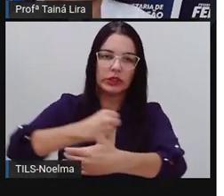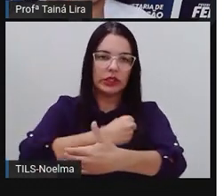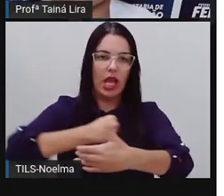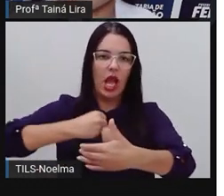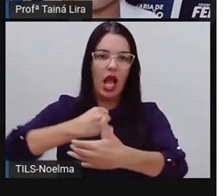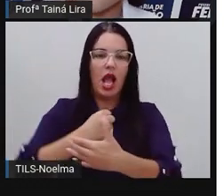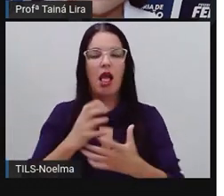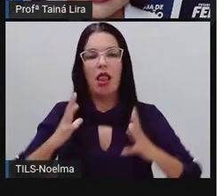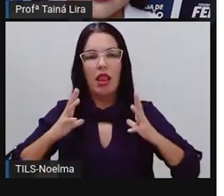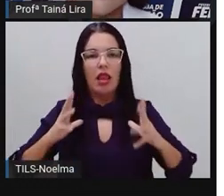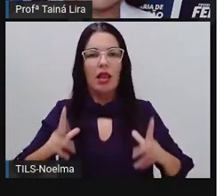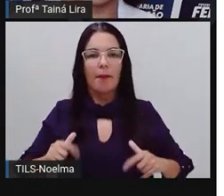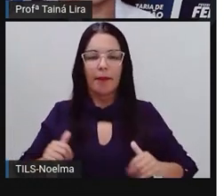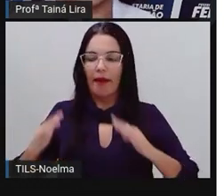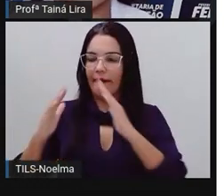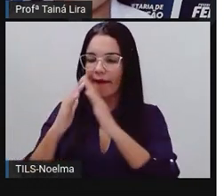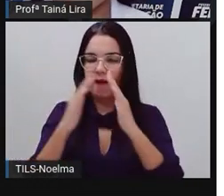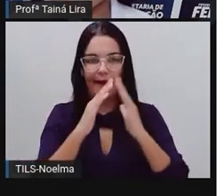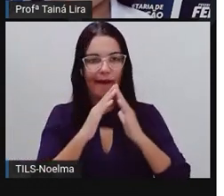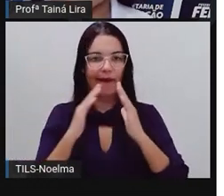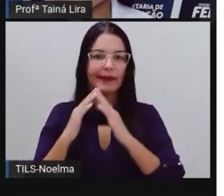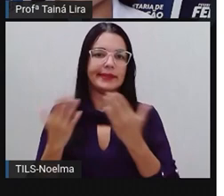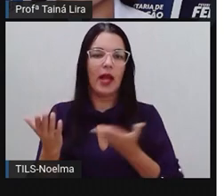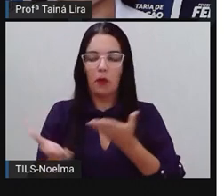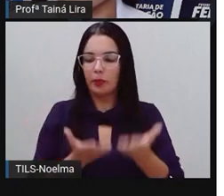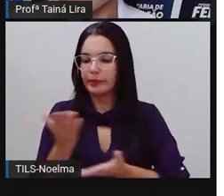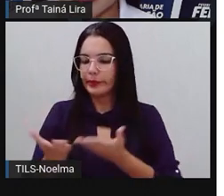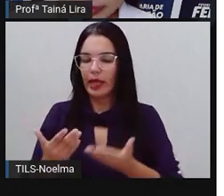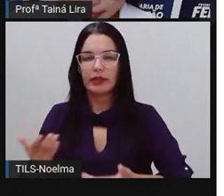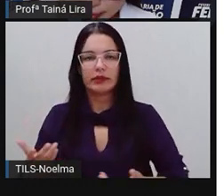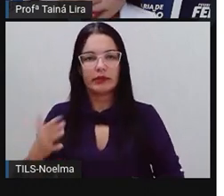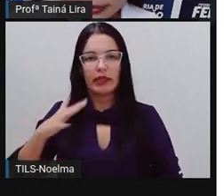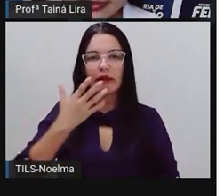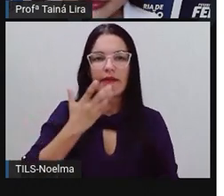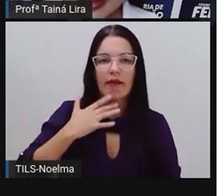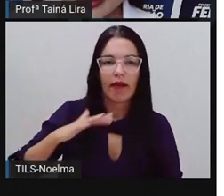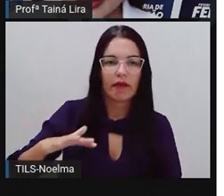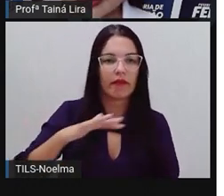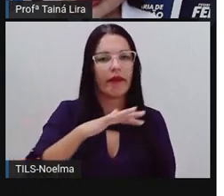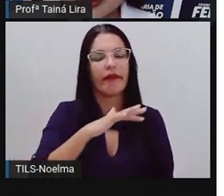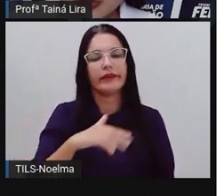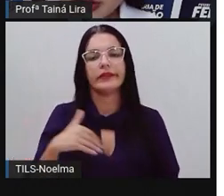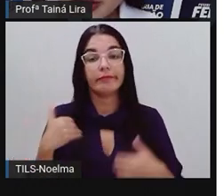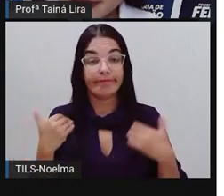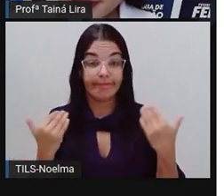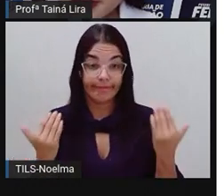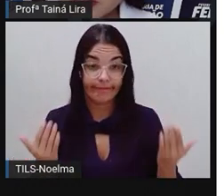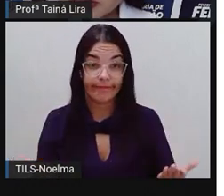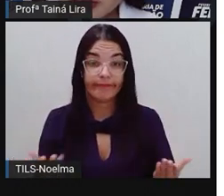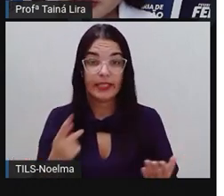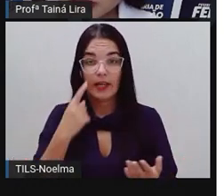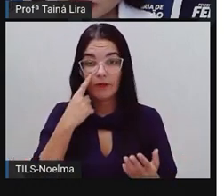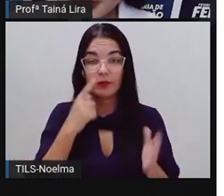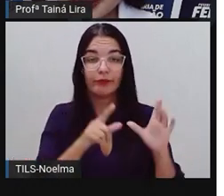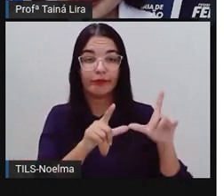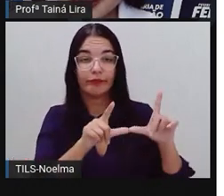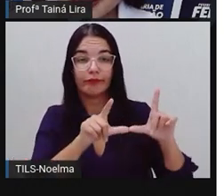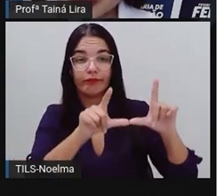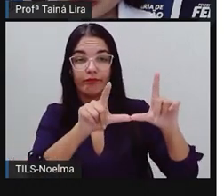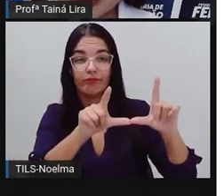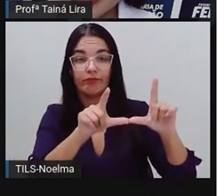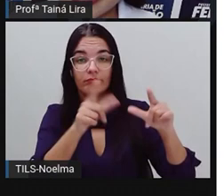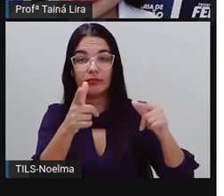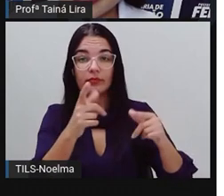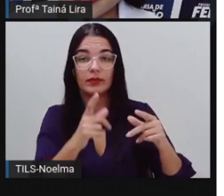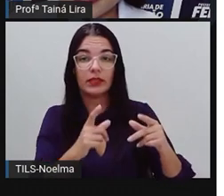comida arrumar a casa cuidar das crianças tá bom E aqui ó a imagem lá do